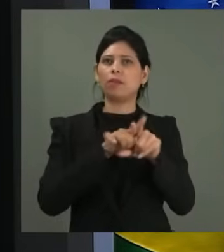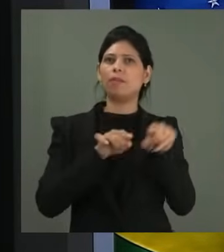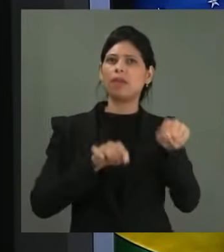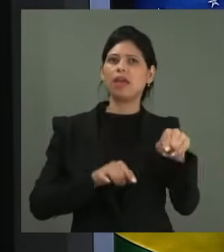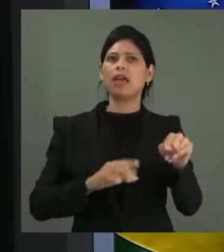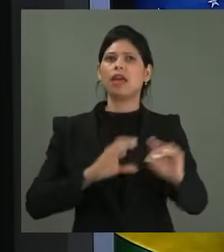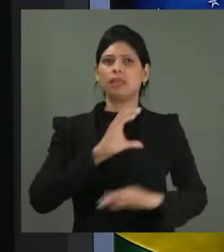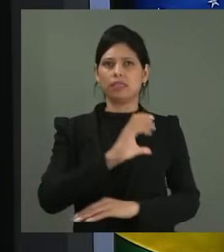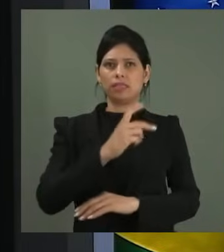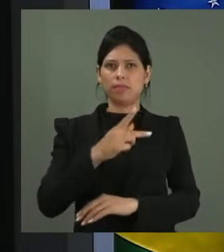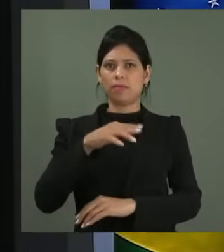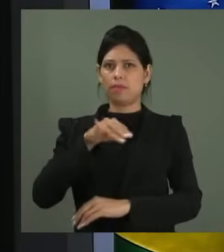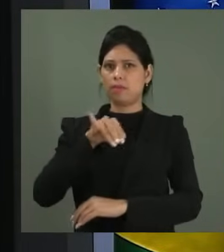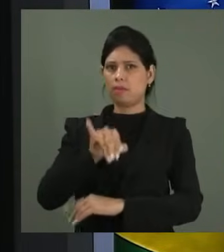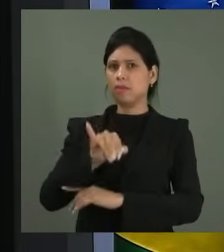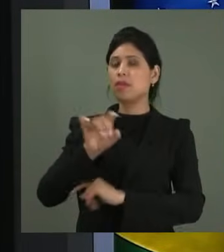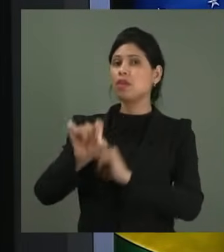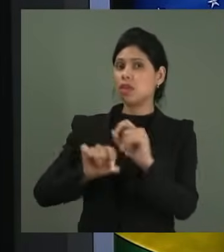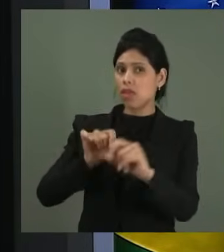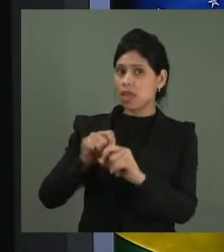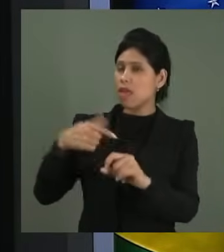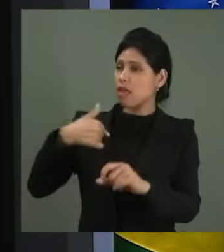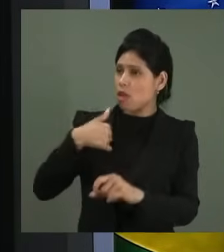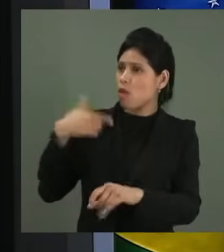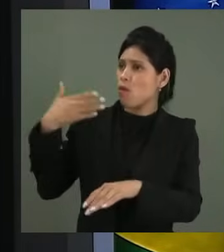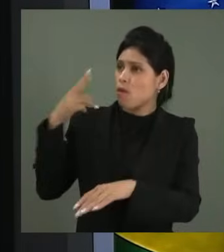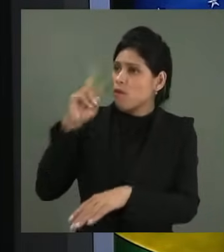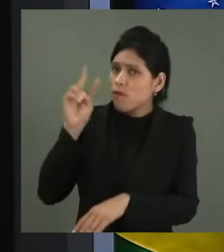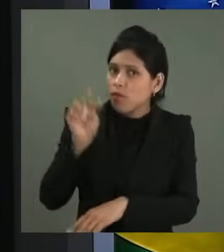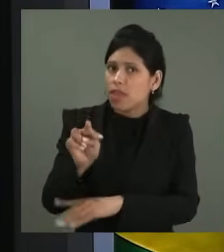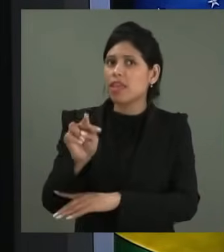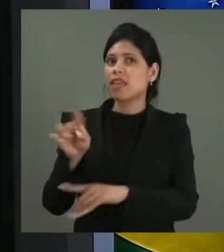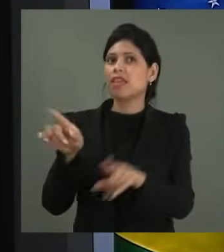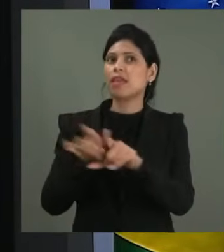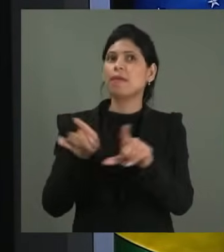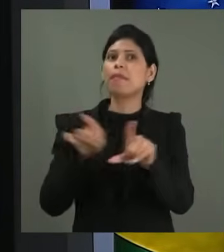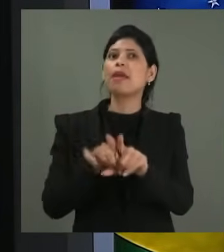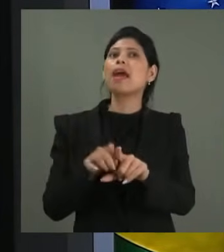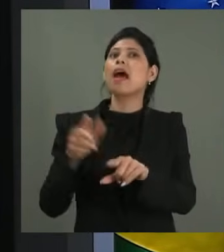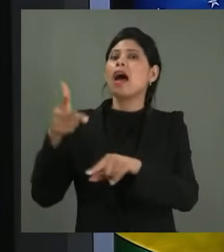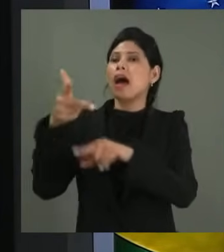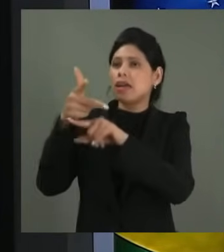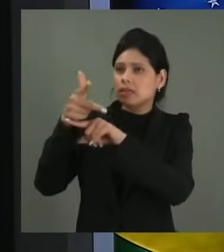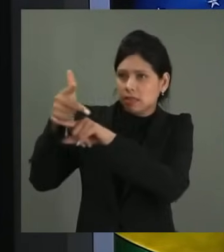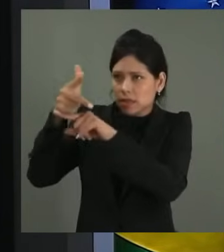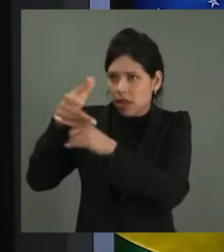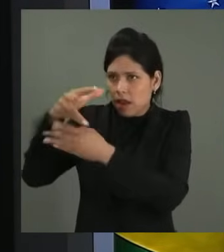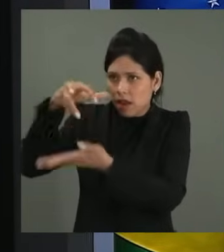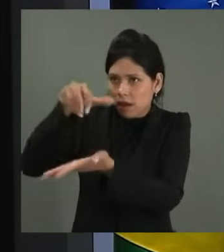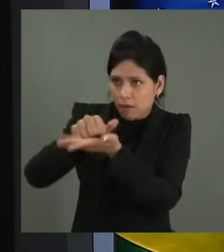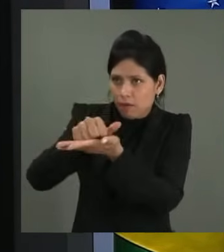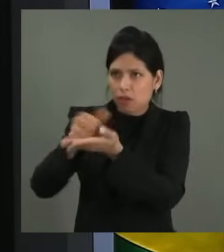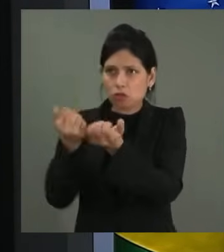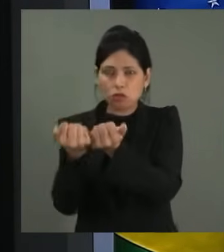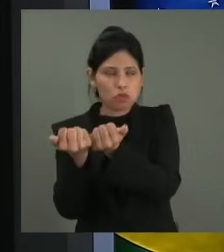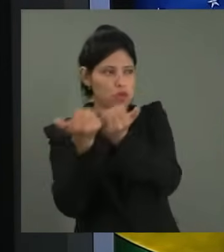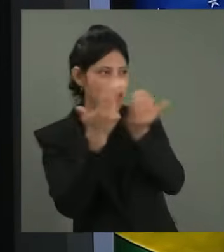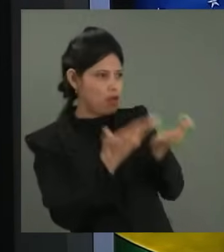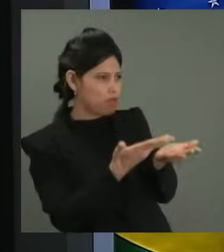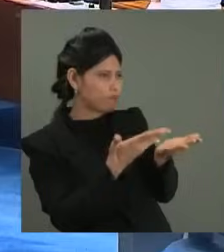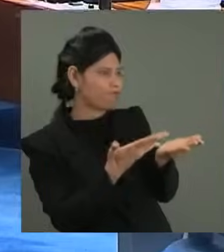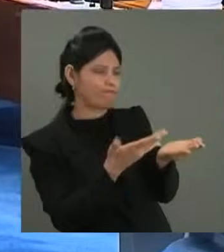Fez de tudo para obstruir as investigações, até as imagens não entregou do